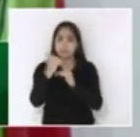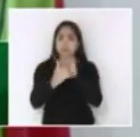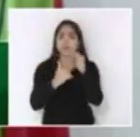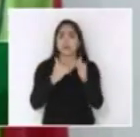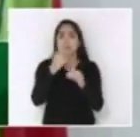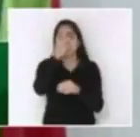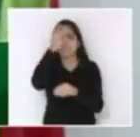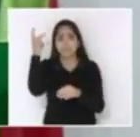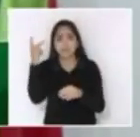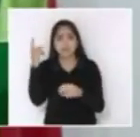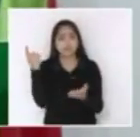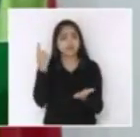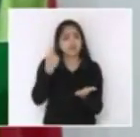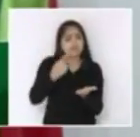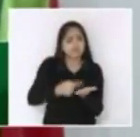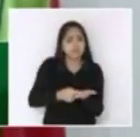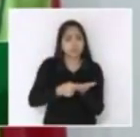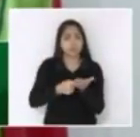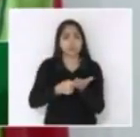com a democracia e